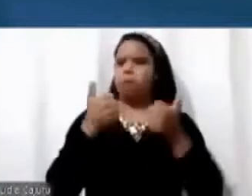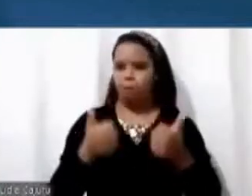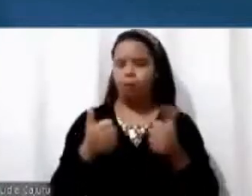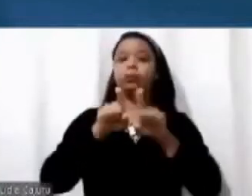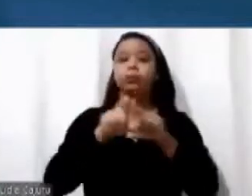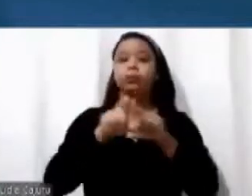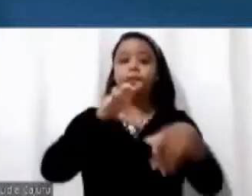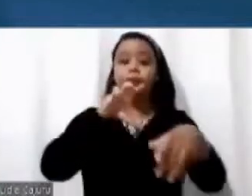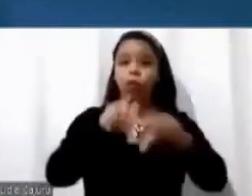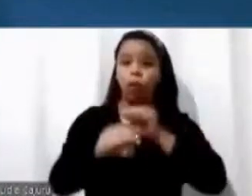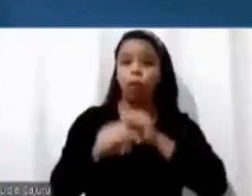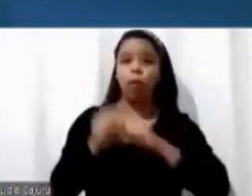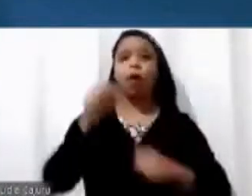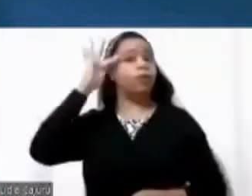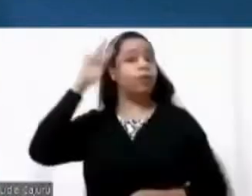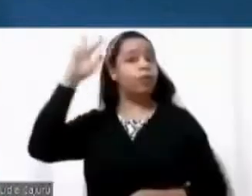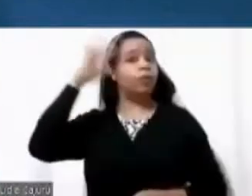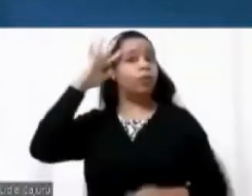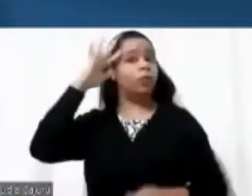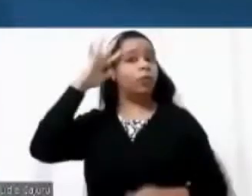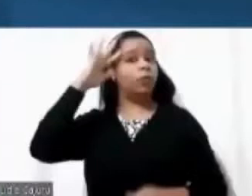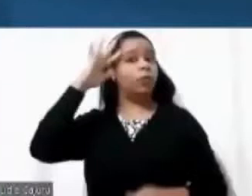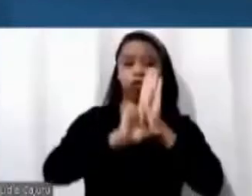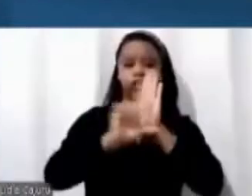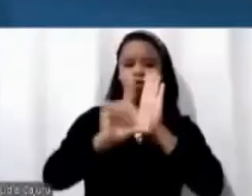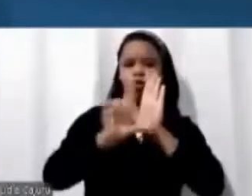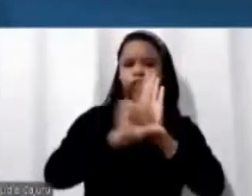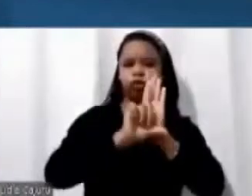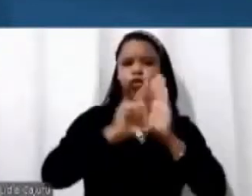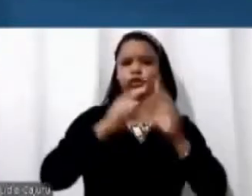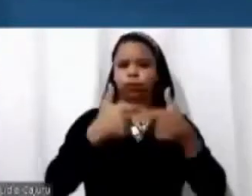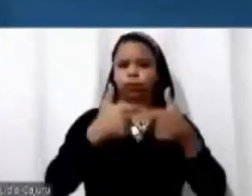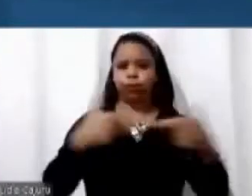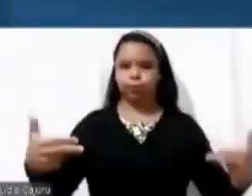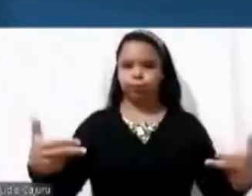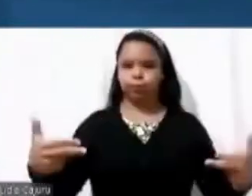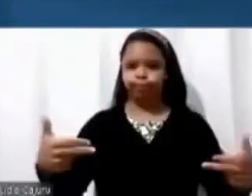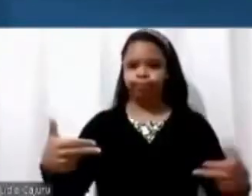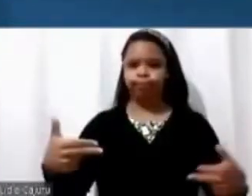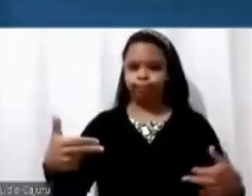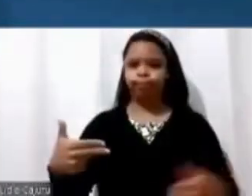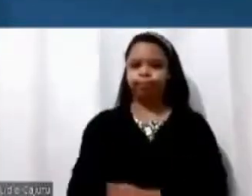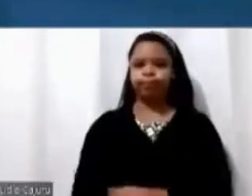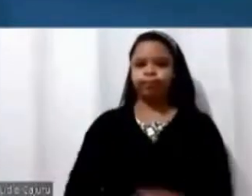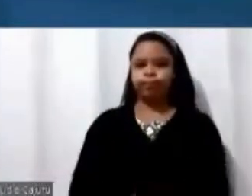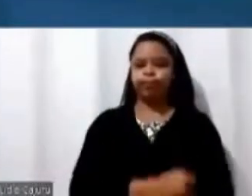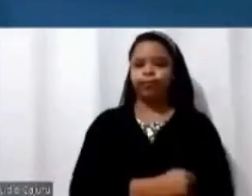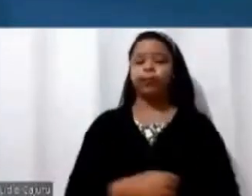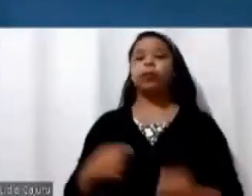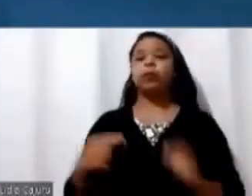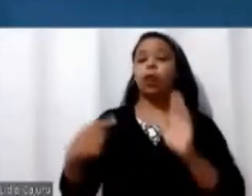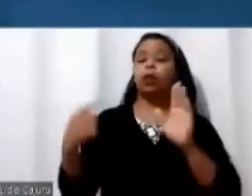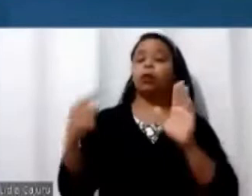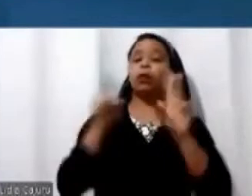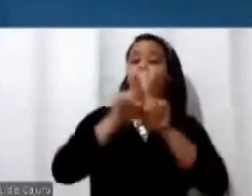pela Pontifícia Universidade Católica de Minas Gerais e em Direito Processual Civil